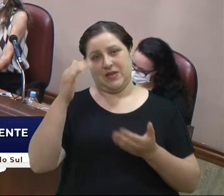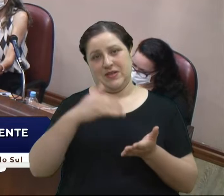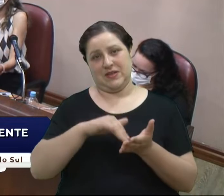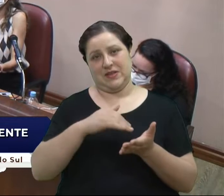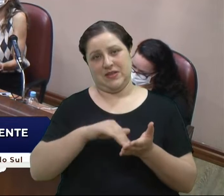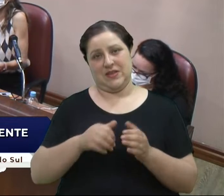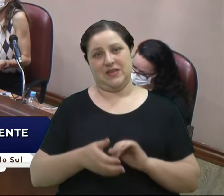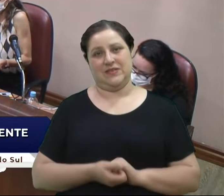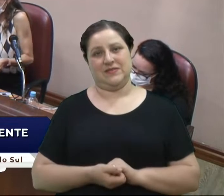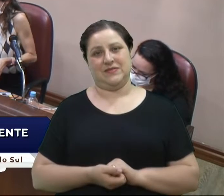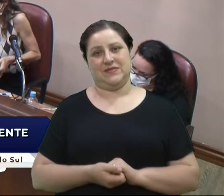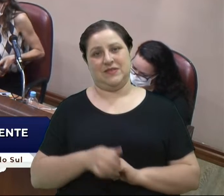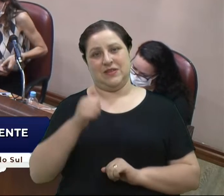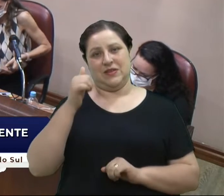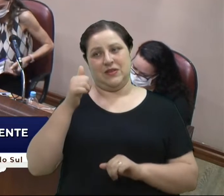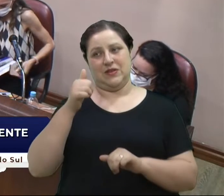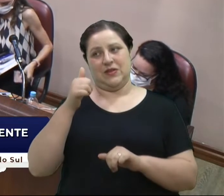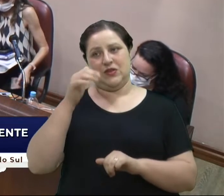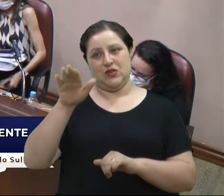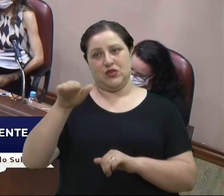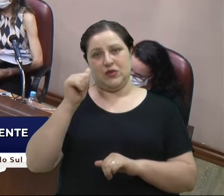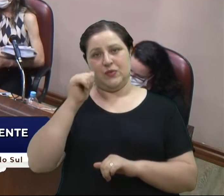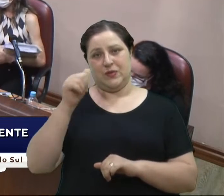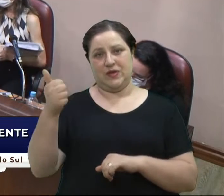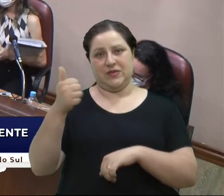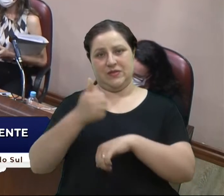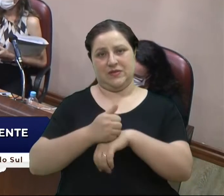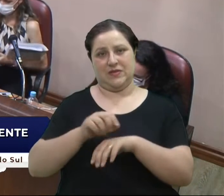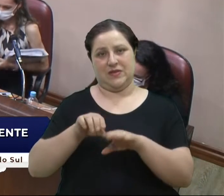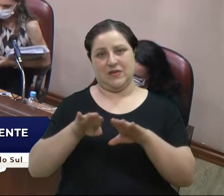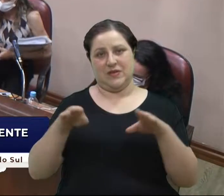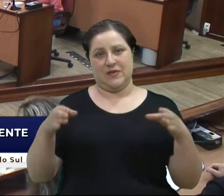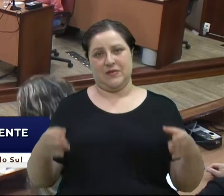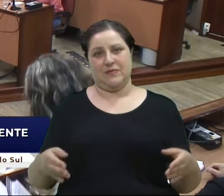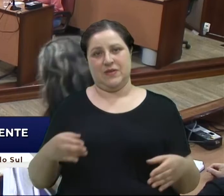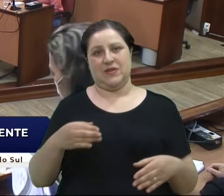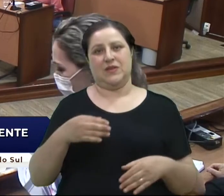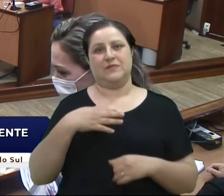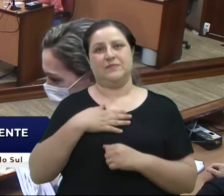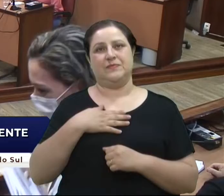Margaret para compor a mesa, por favor. Vereador Valim, que está ansioso para falar.